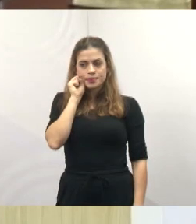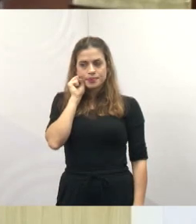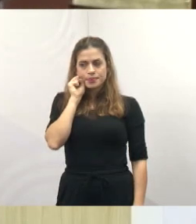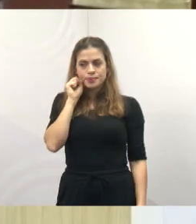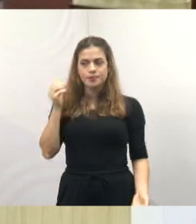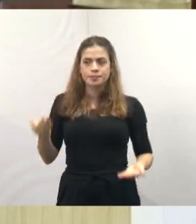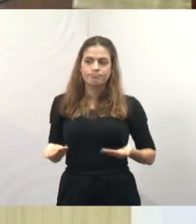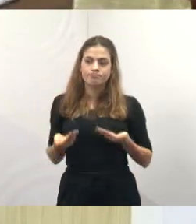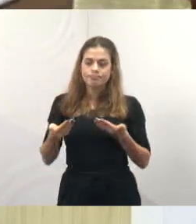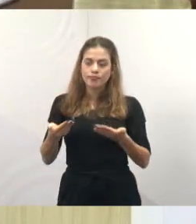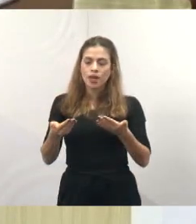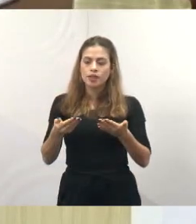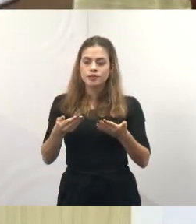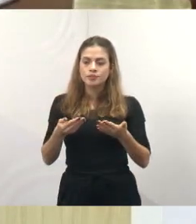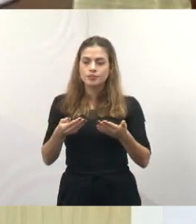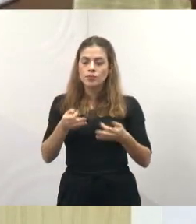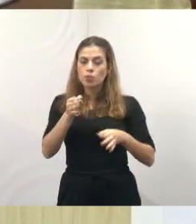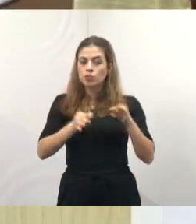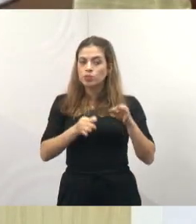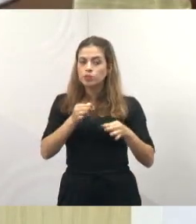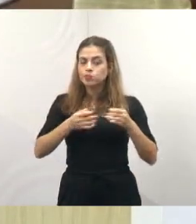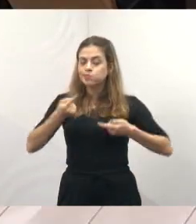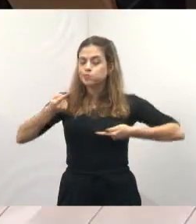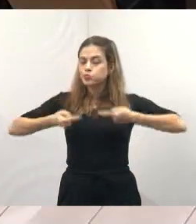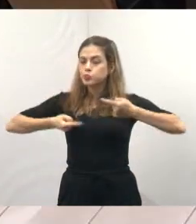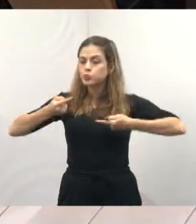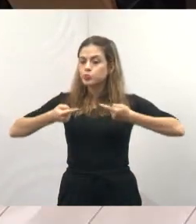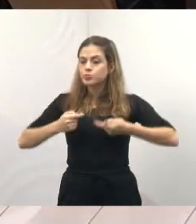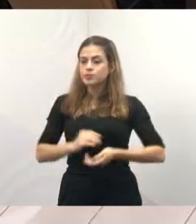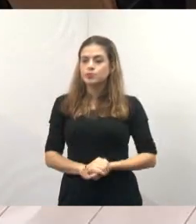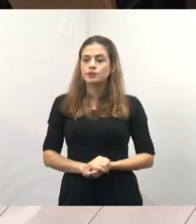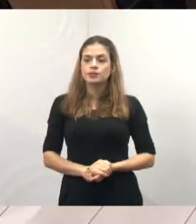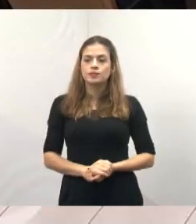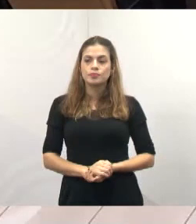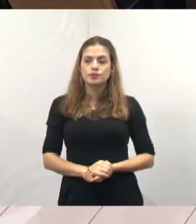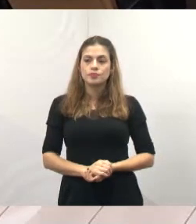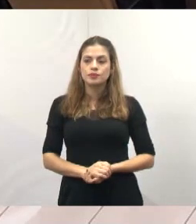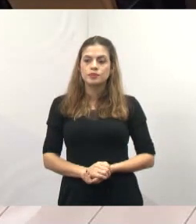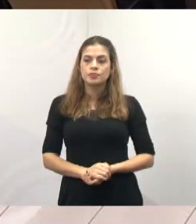Coloca, então, o processo em discussão.